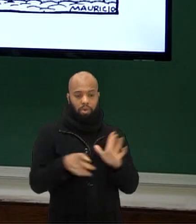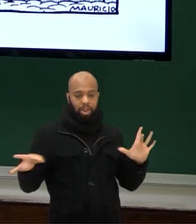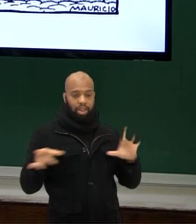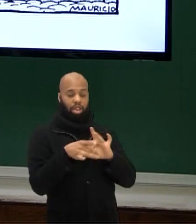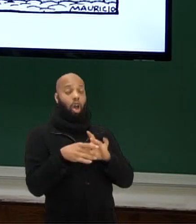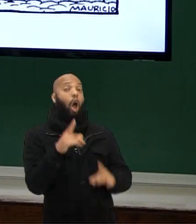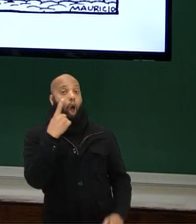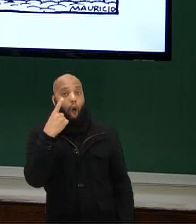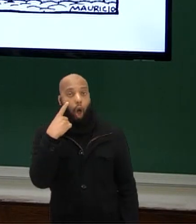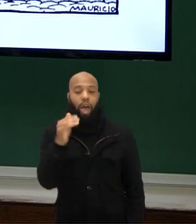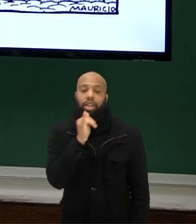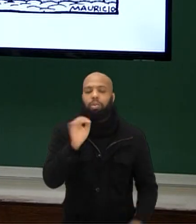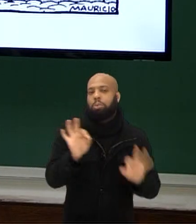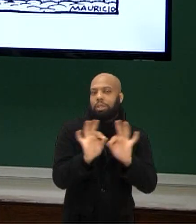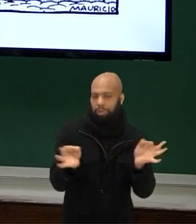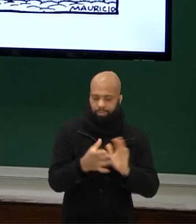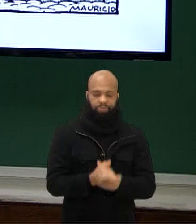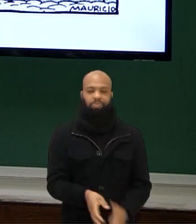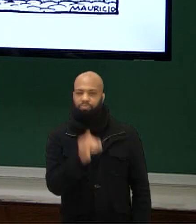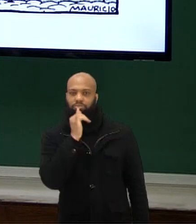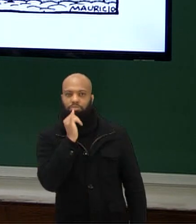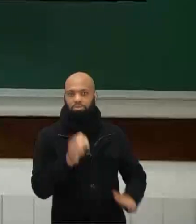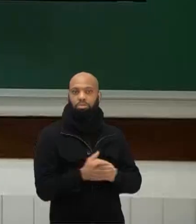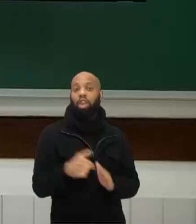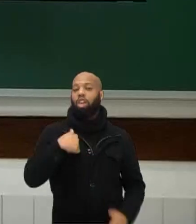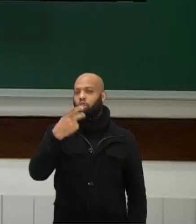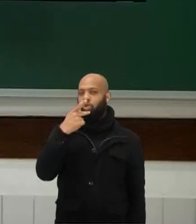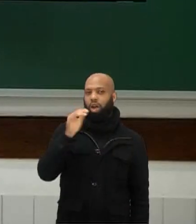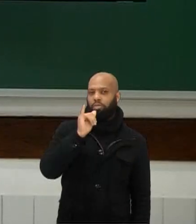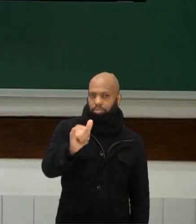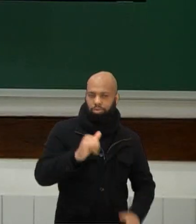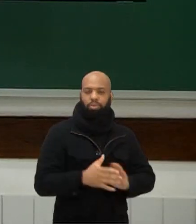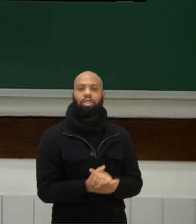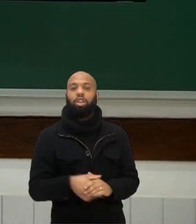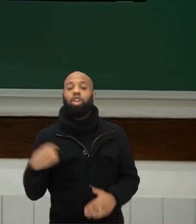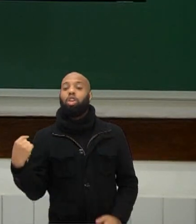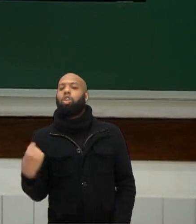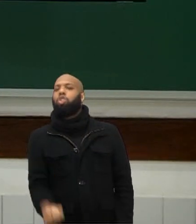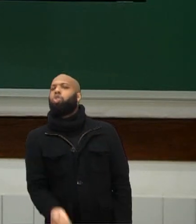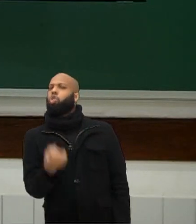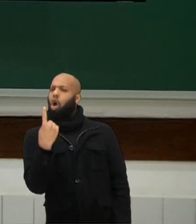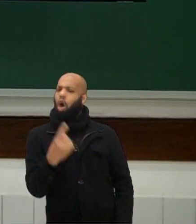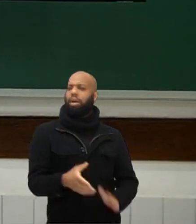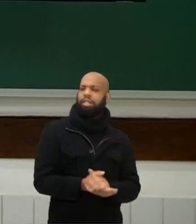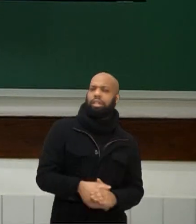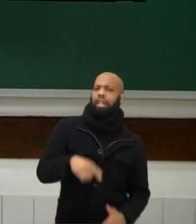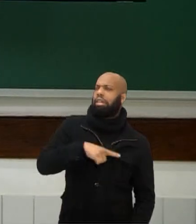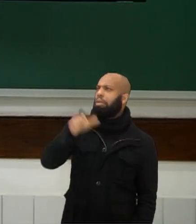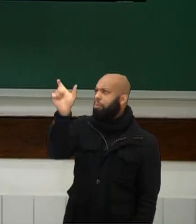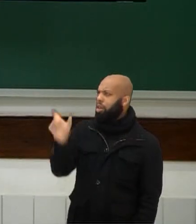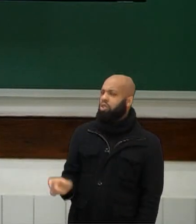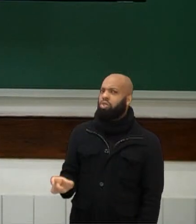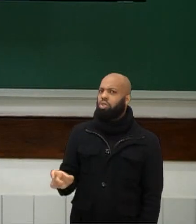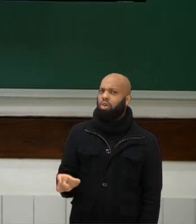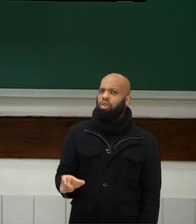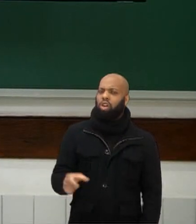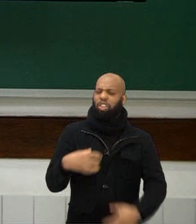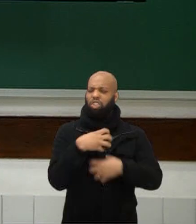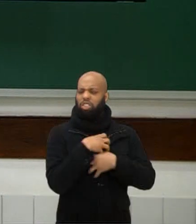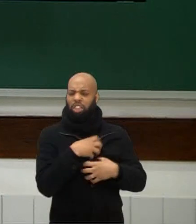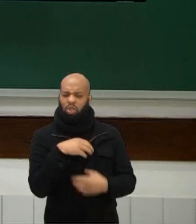bem simples para vocês. Por exemplo, digo assim para vocês, nossa, fulano anda